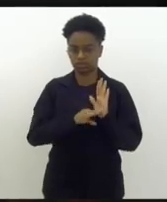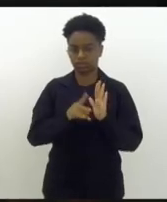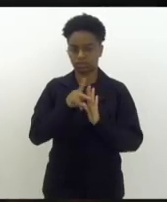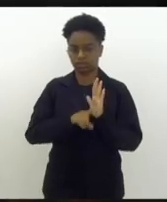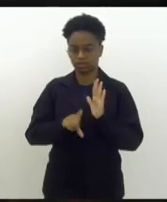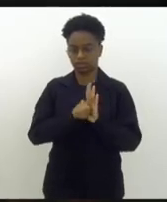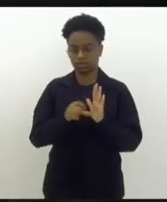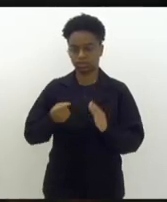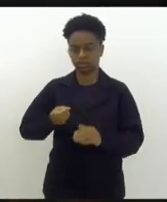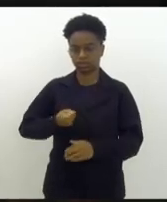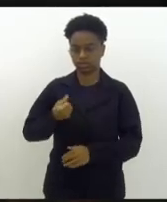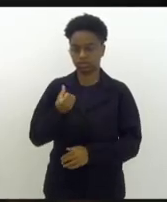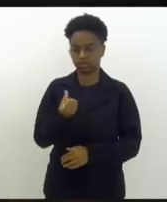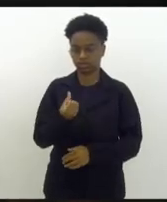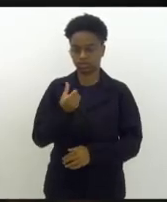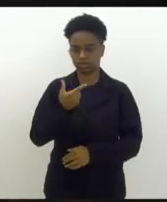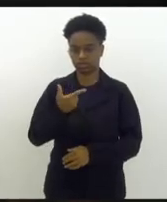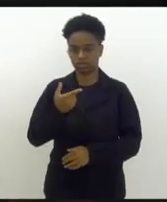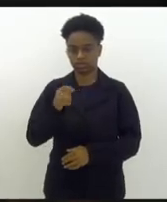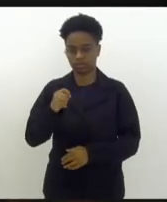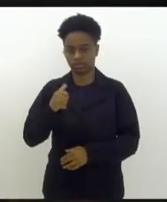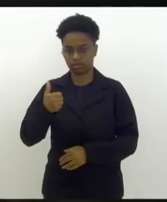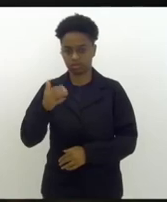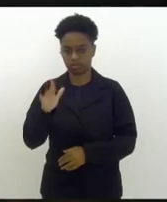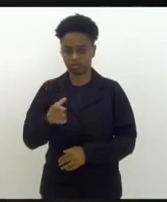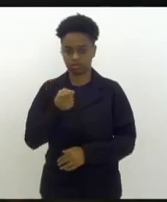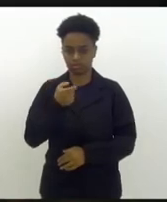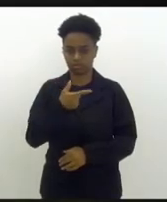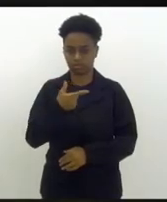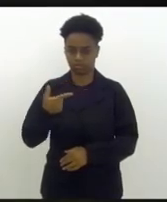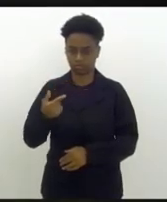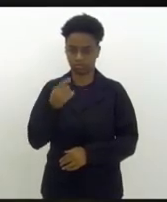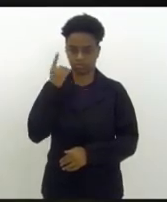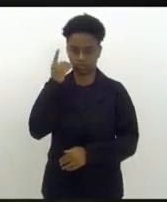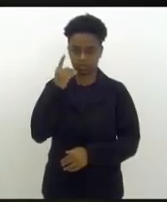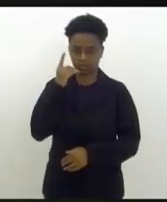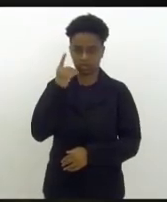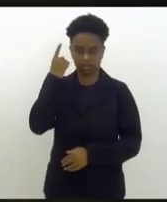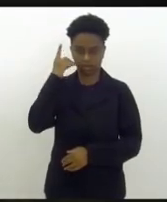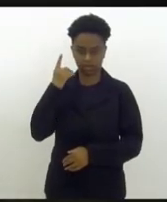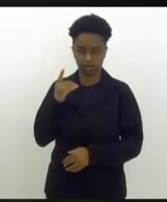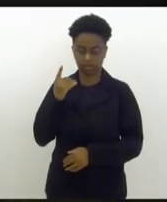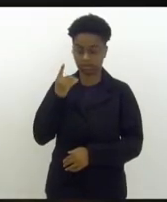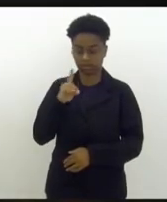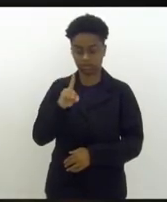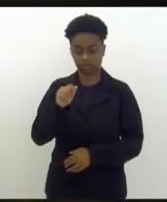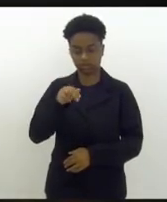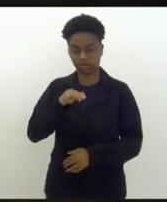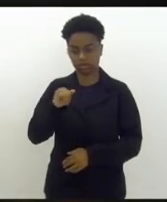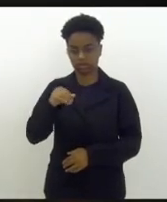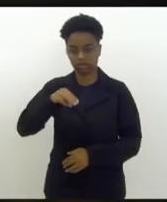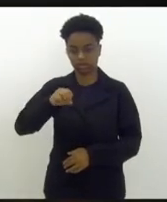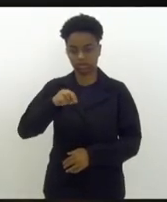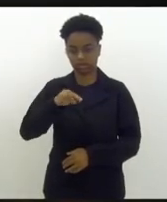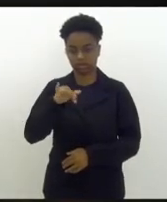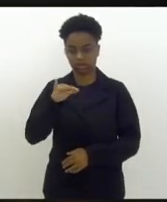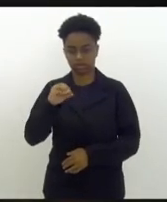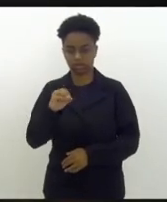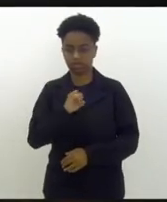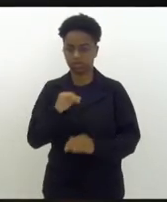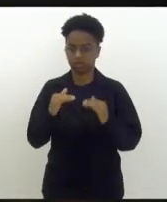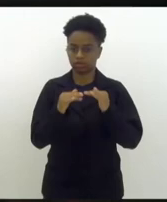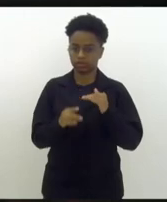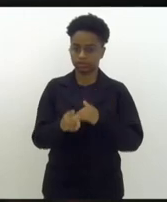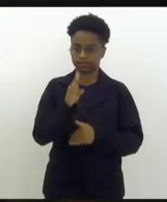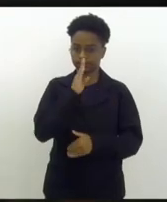de lei número 620122 da deputada Dani Monteiro senhores que a própria Deus como estão